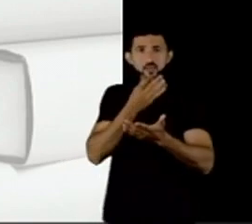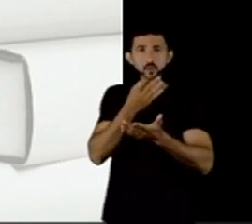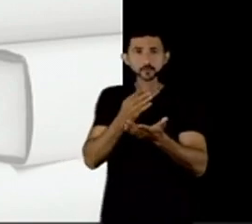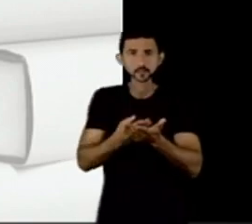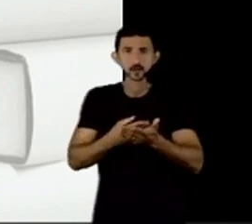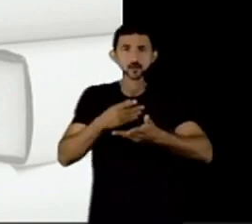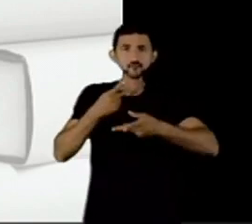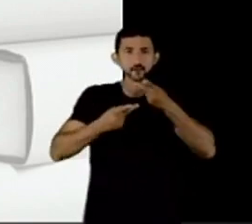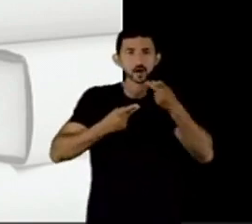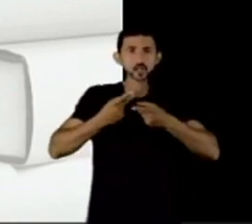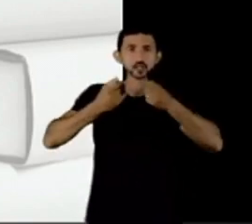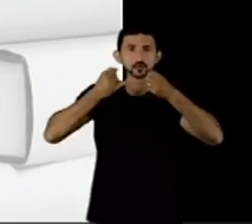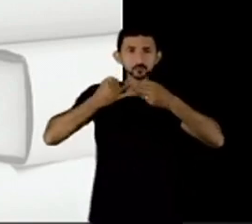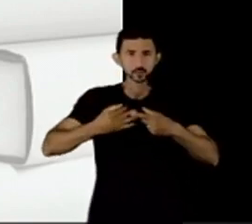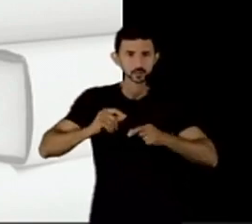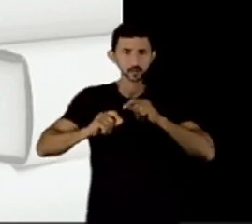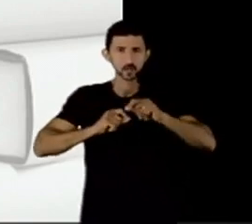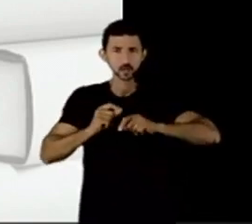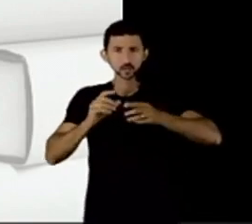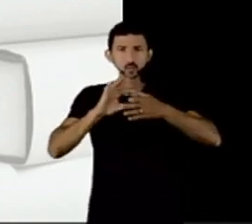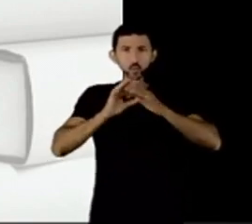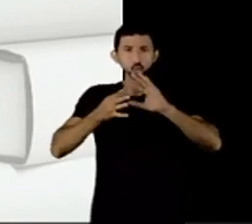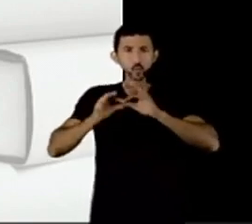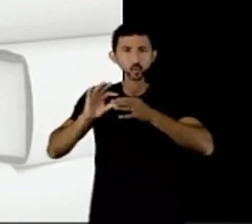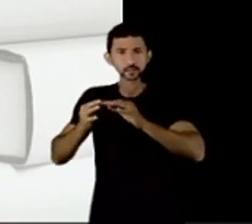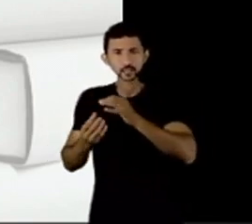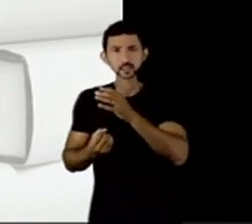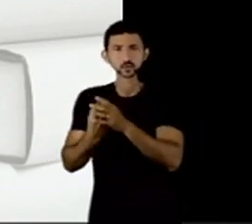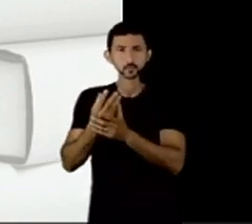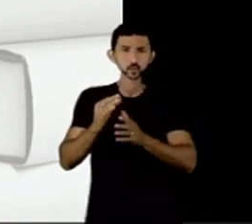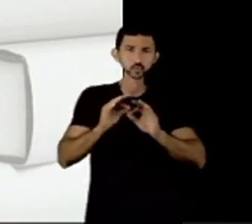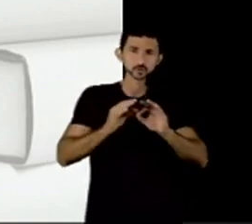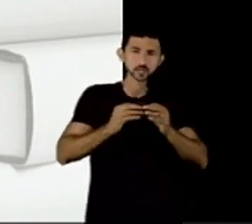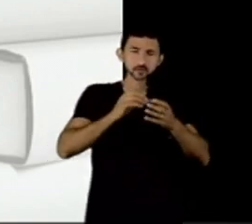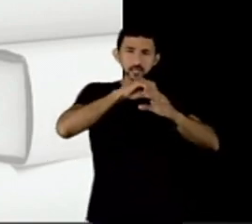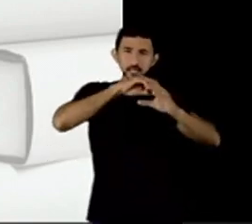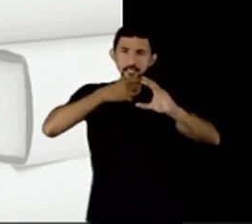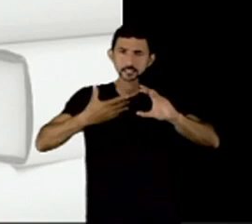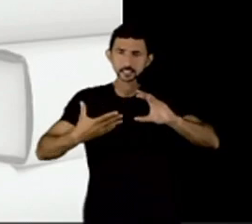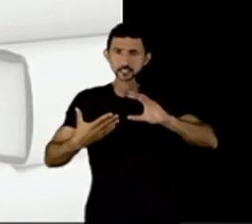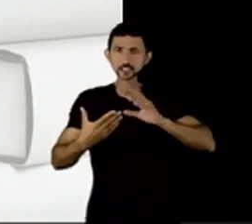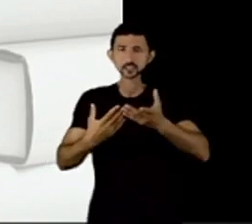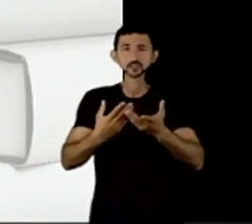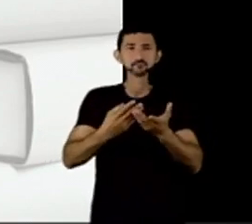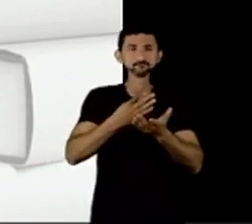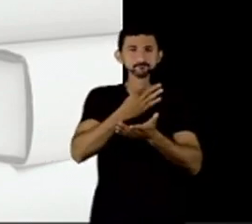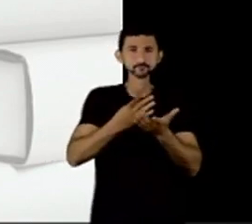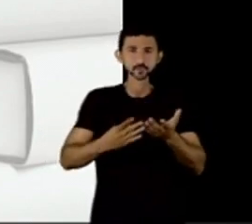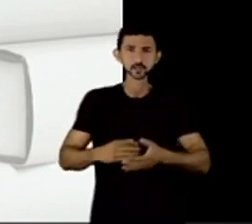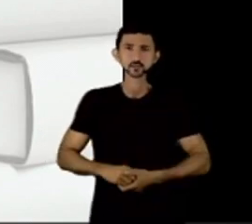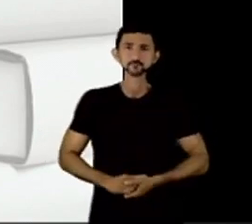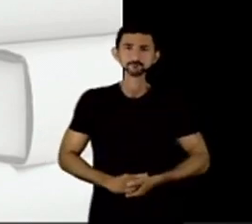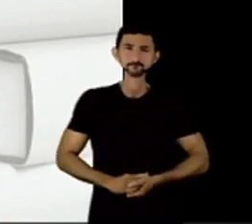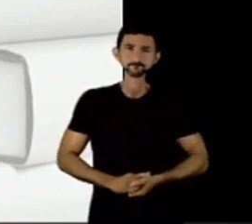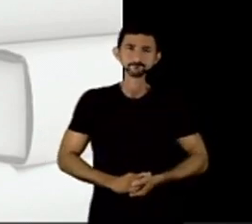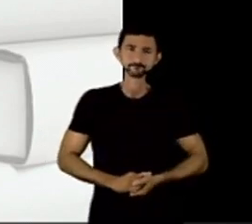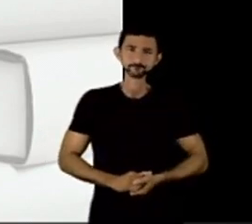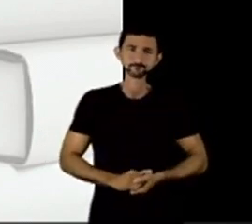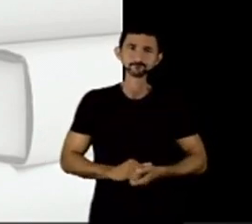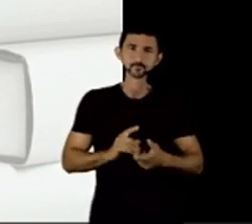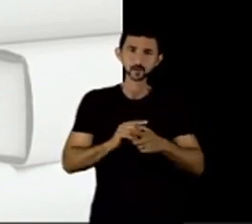opinativos, falando ainda do contexto de produção, das características do texto, falar